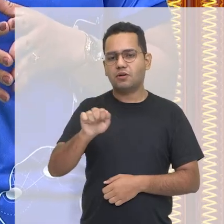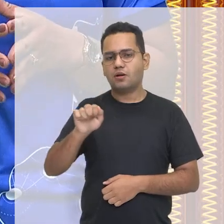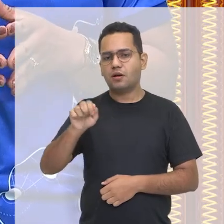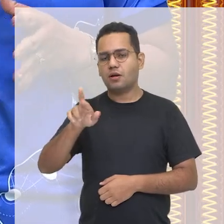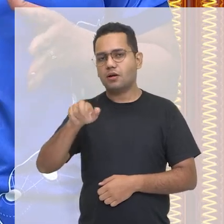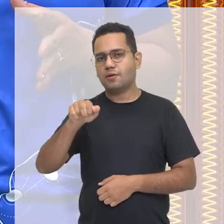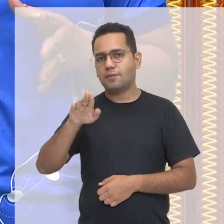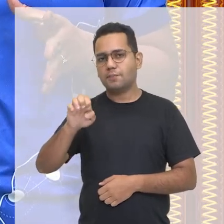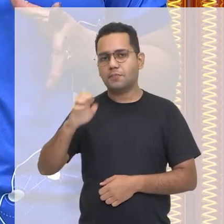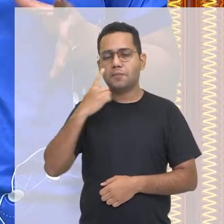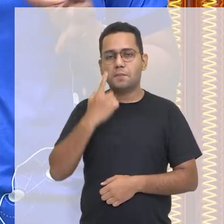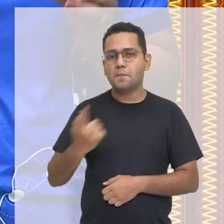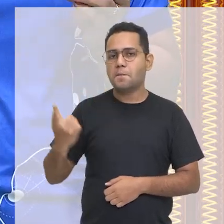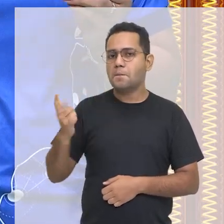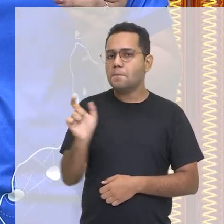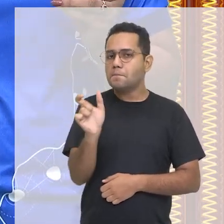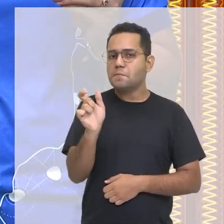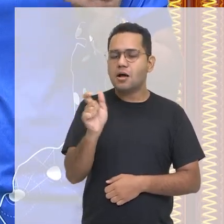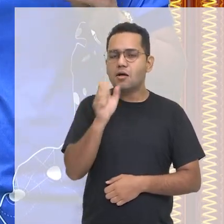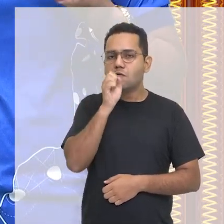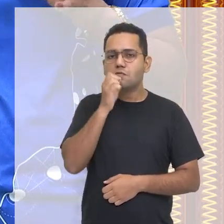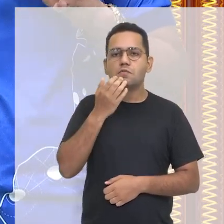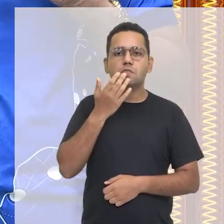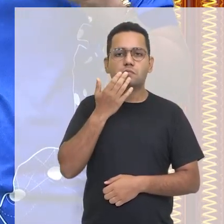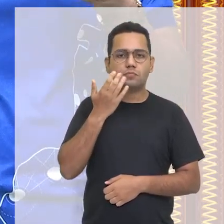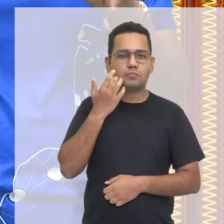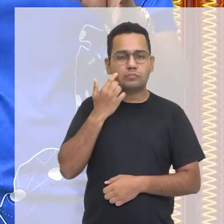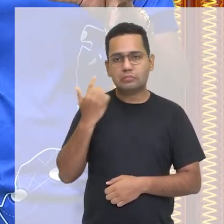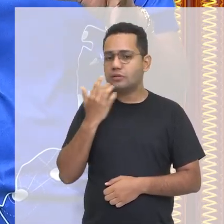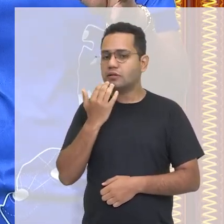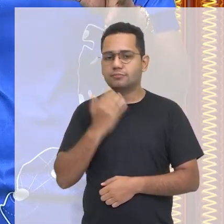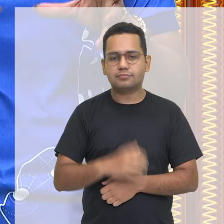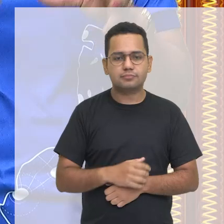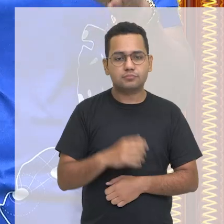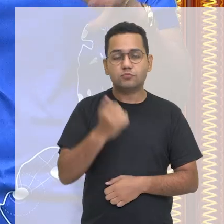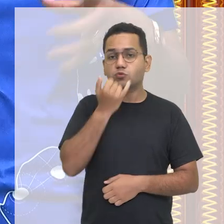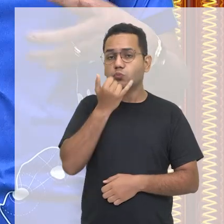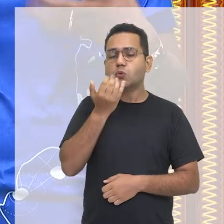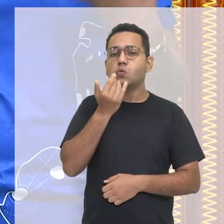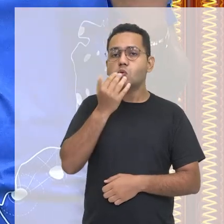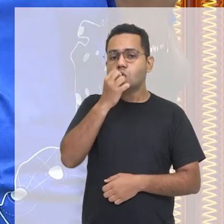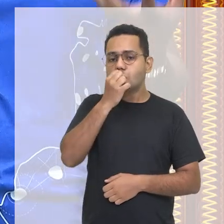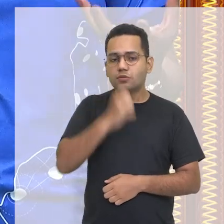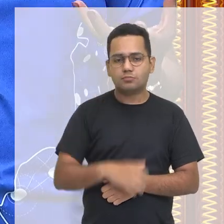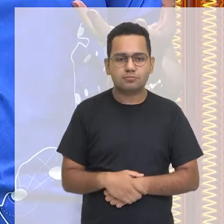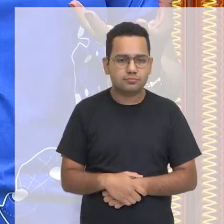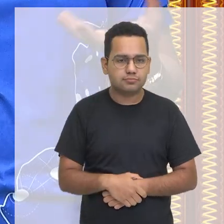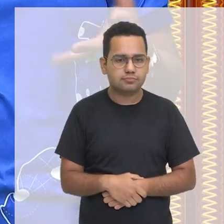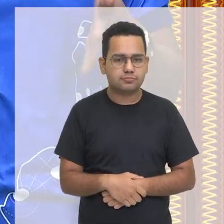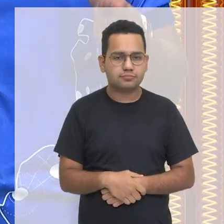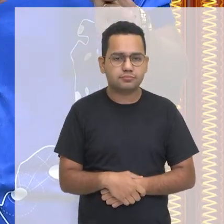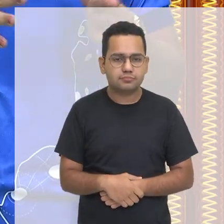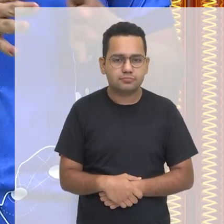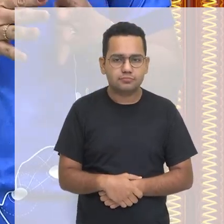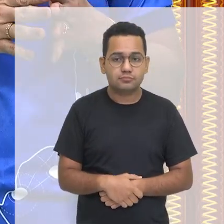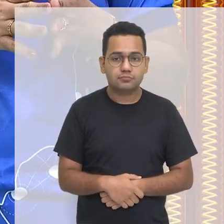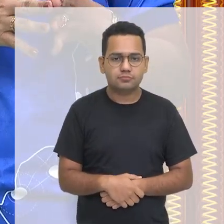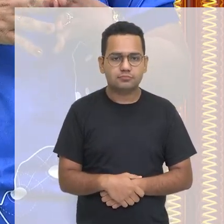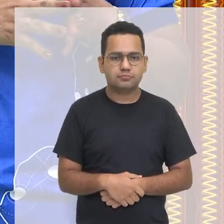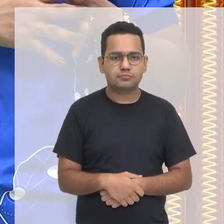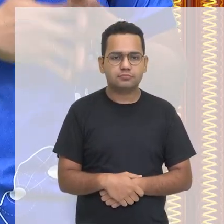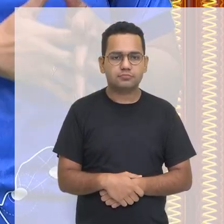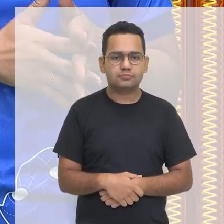trouxemos aqui para vocês um mapa em que ele mostra, né, os territórios em que nós temos a presença dessa Primavera Árabe.